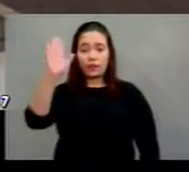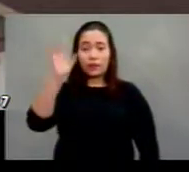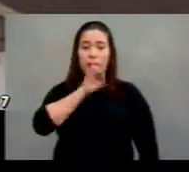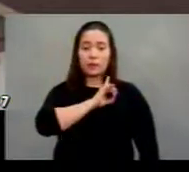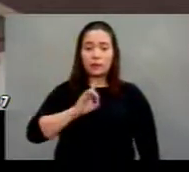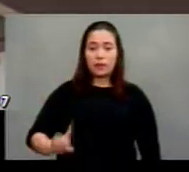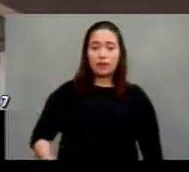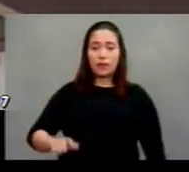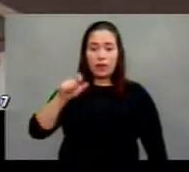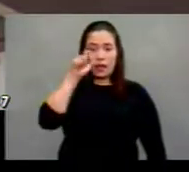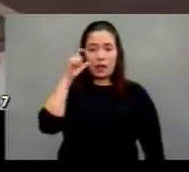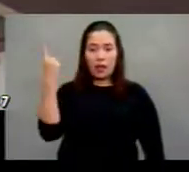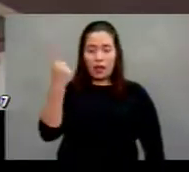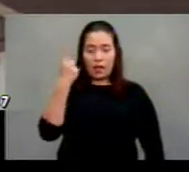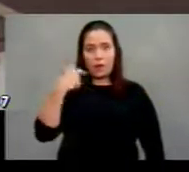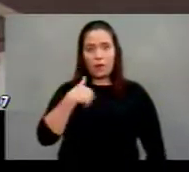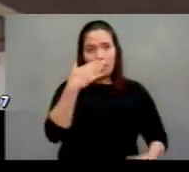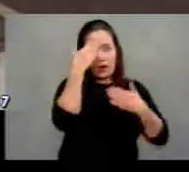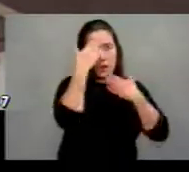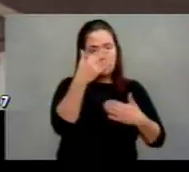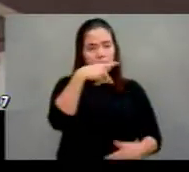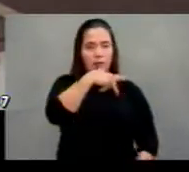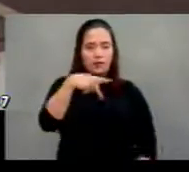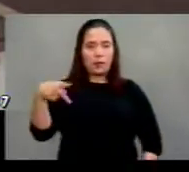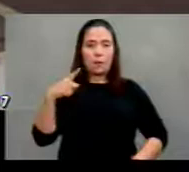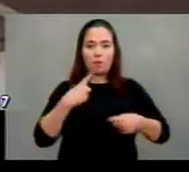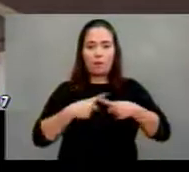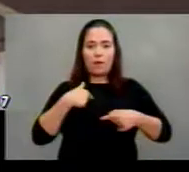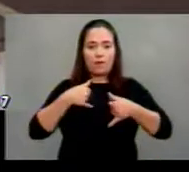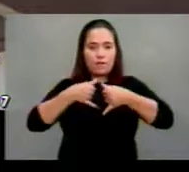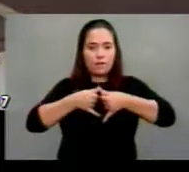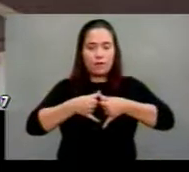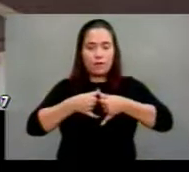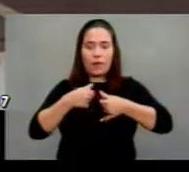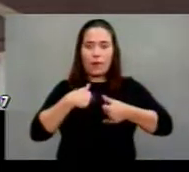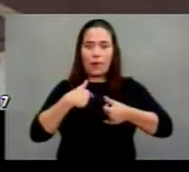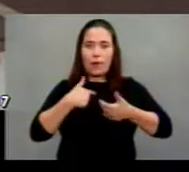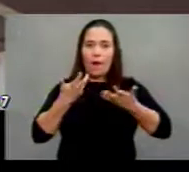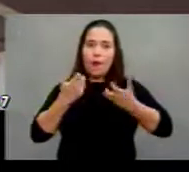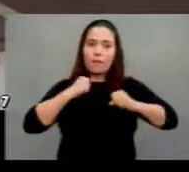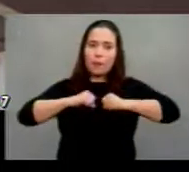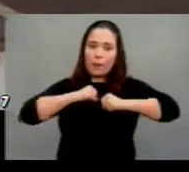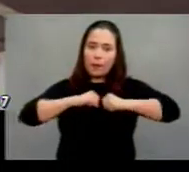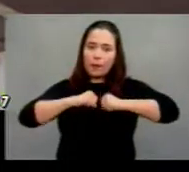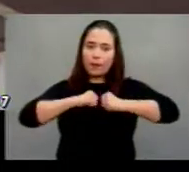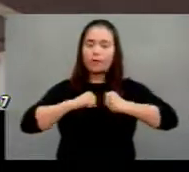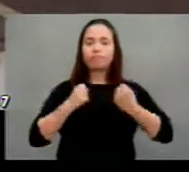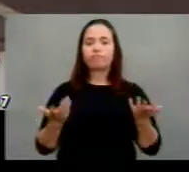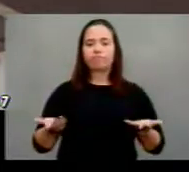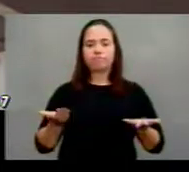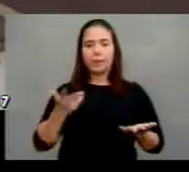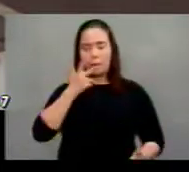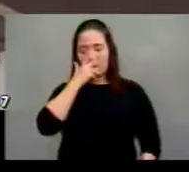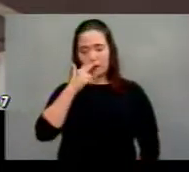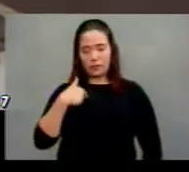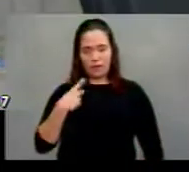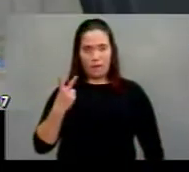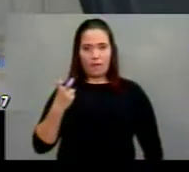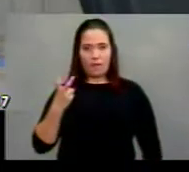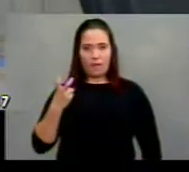Roseno, eu agradeço a compreensão do presidente, até porque não posso ficar fora desse debate. Deputado Renato Roseno, me sentiria covarde se